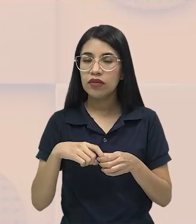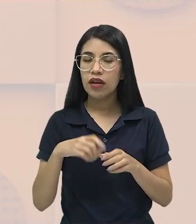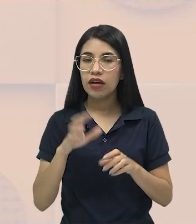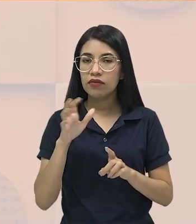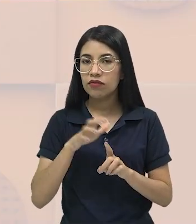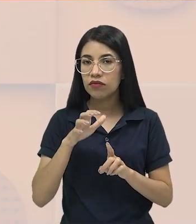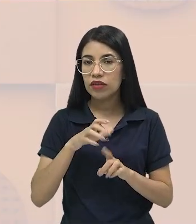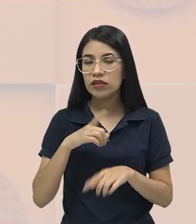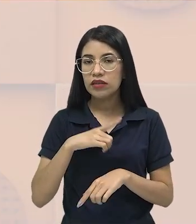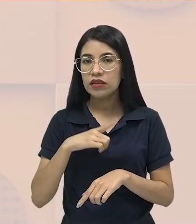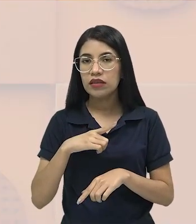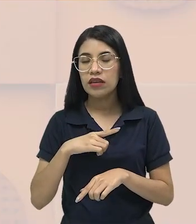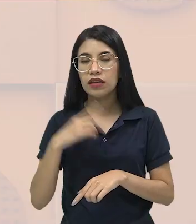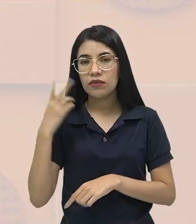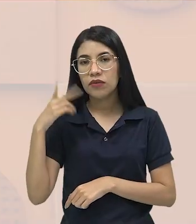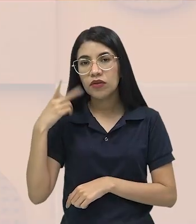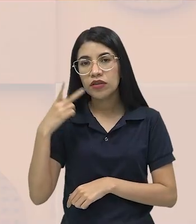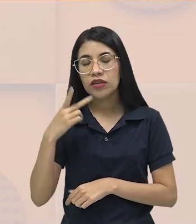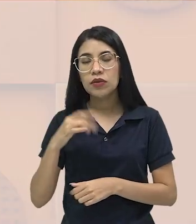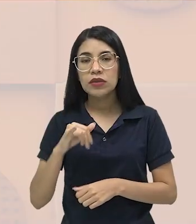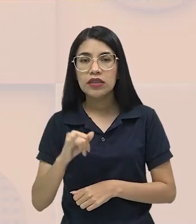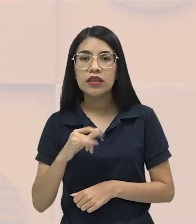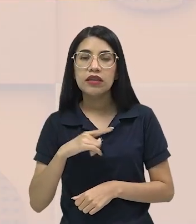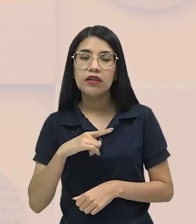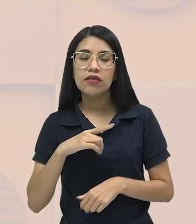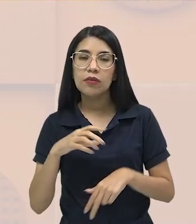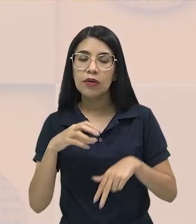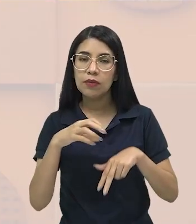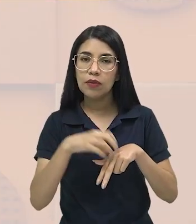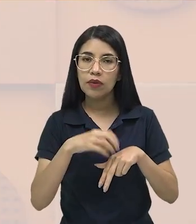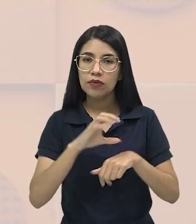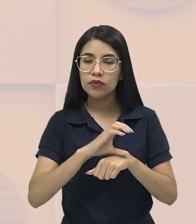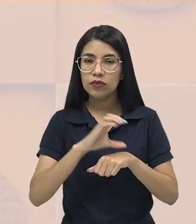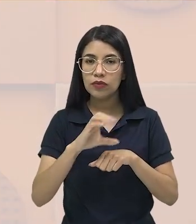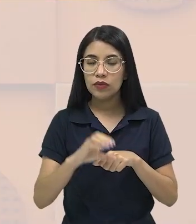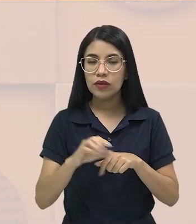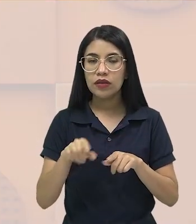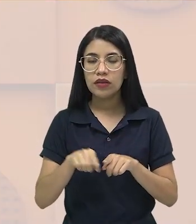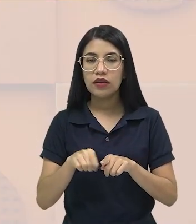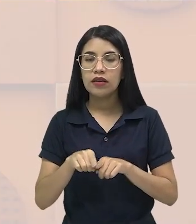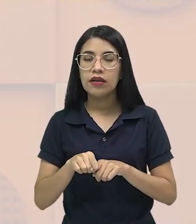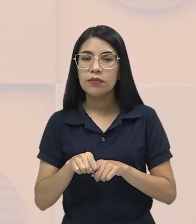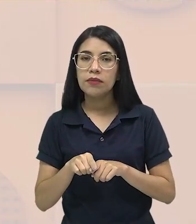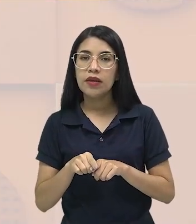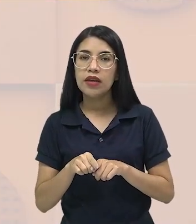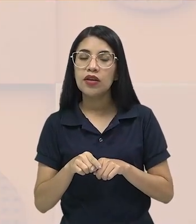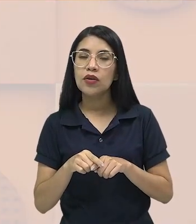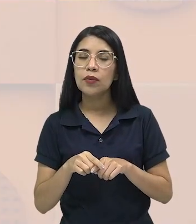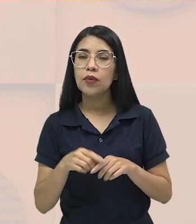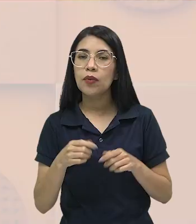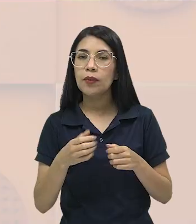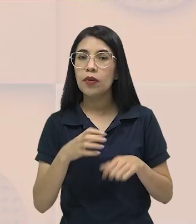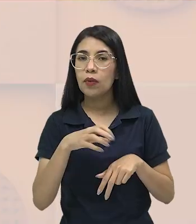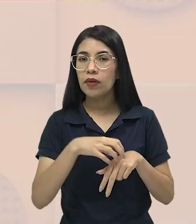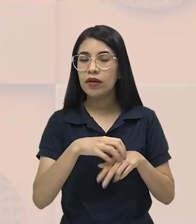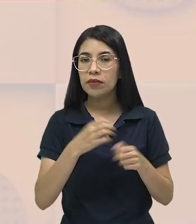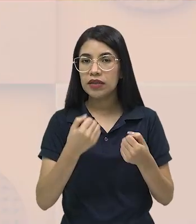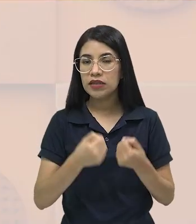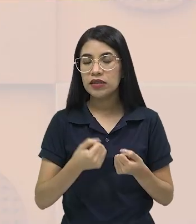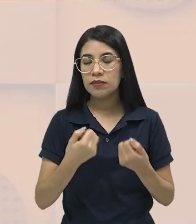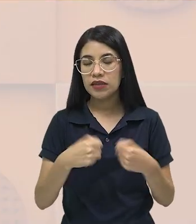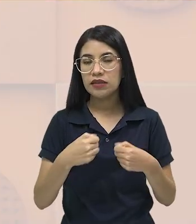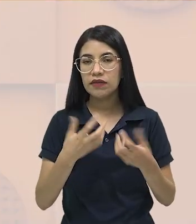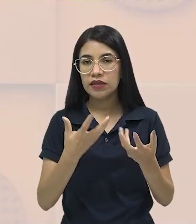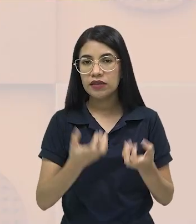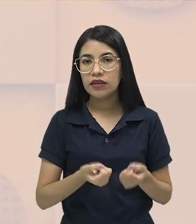se eles conseguissem o estabelecimento de uma monarquia constitucional e submeter o rei a essa Constituição,